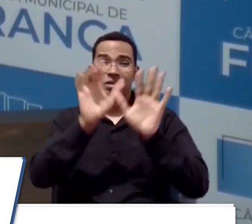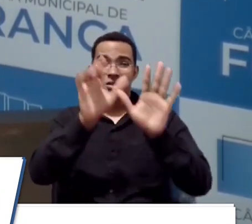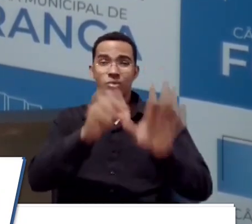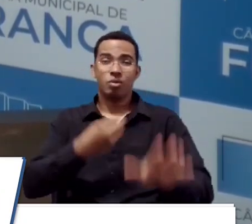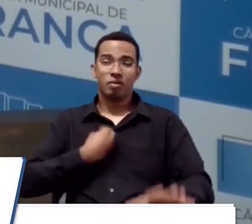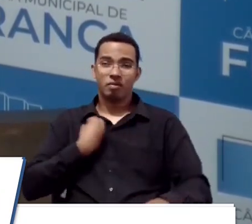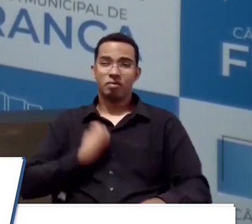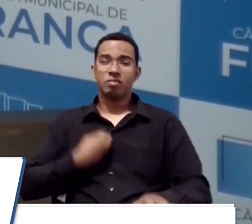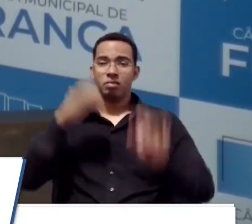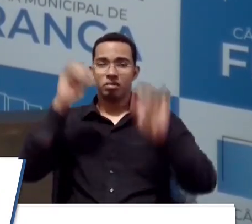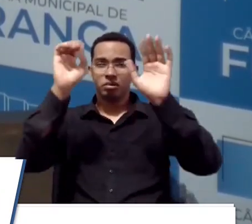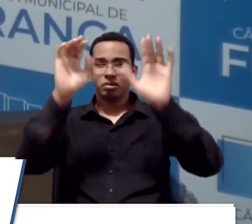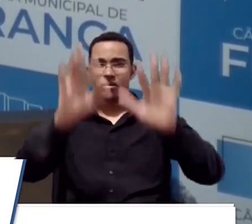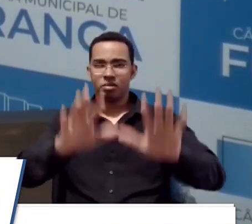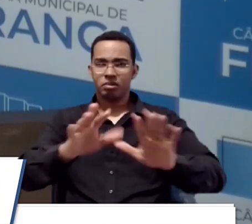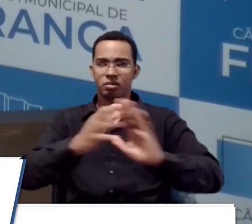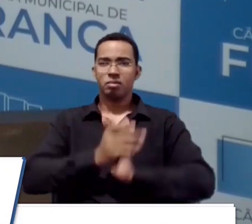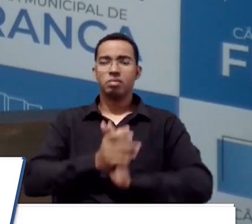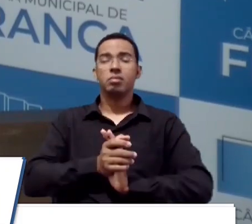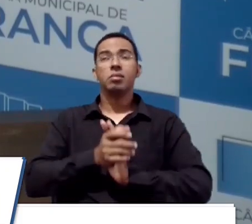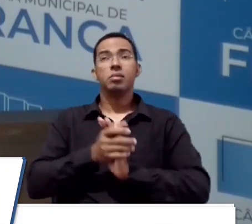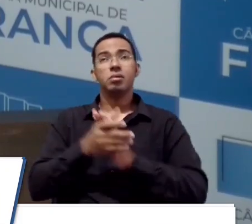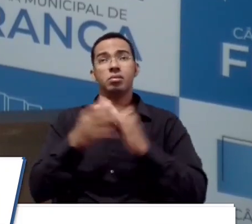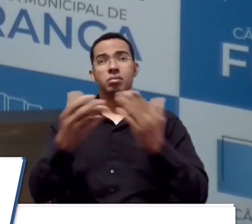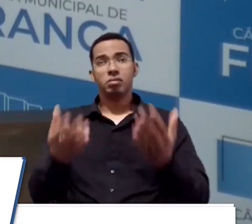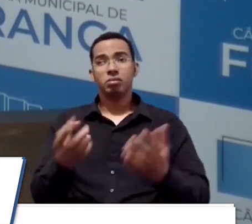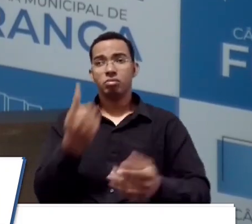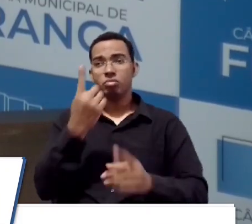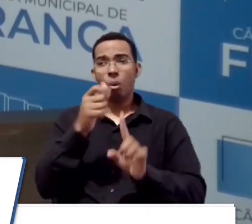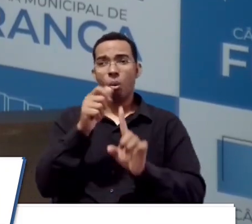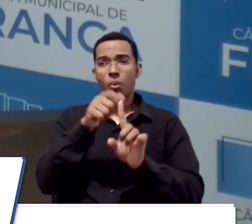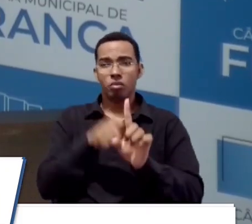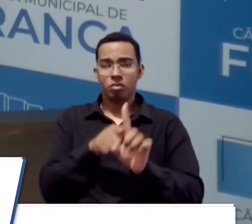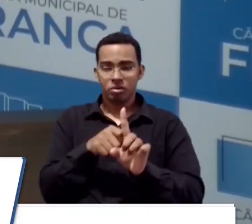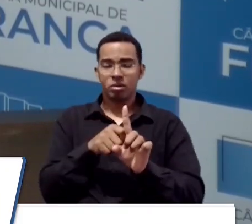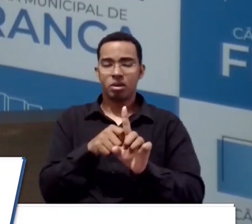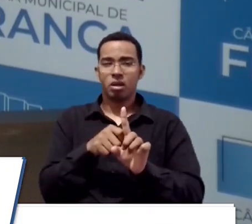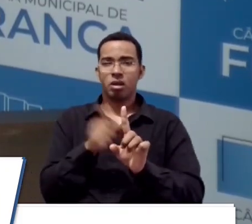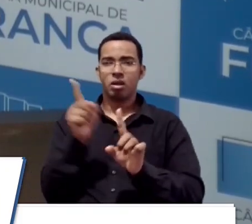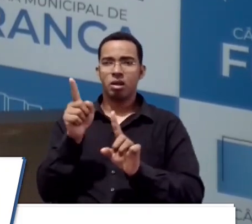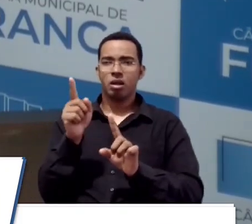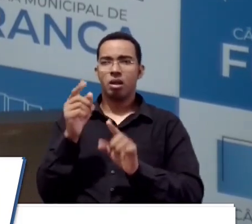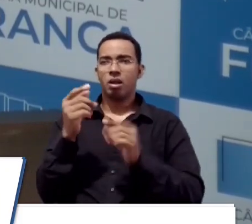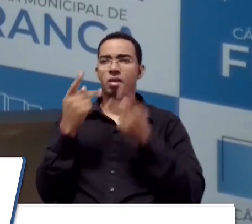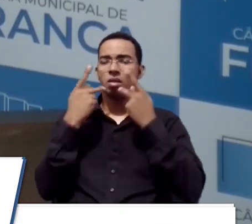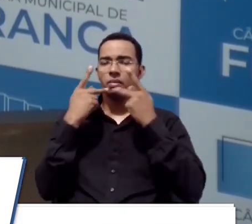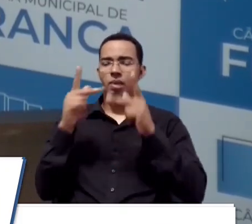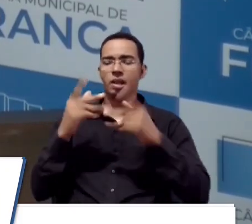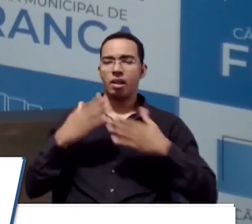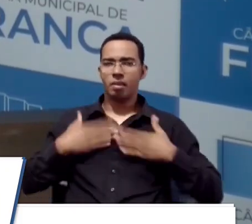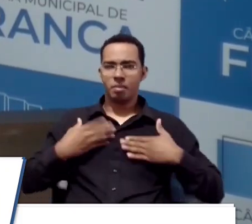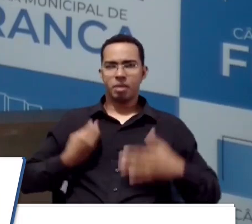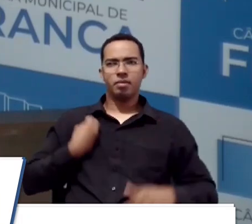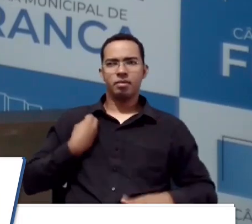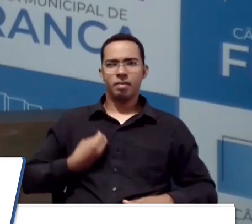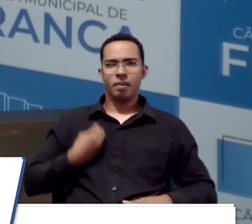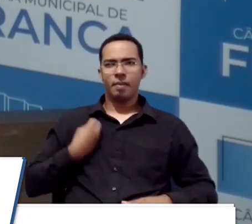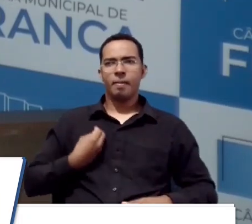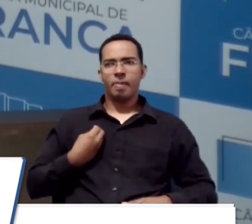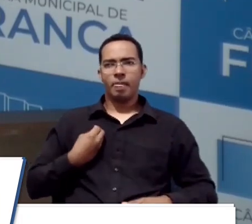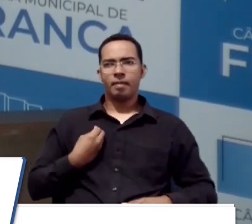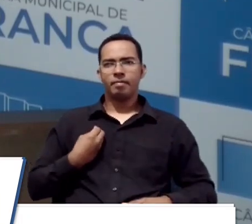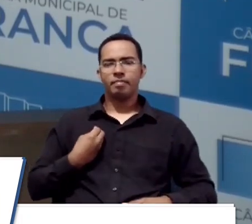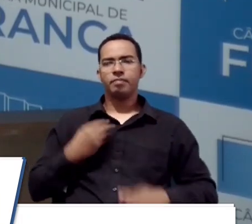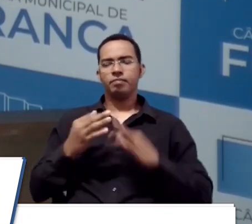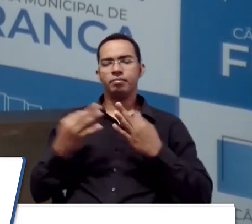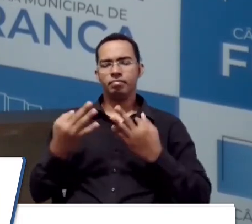eu te abençoo. E assim, menos de um mês, o que ela havia profetizado e declarado sobre a minha vida, sobre a minha